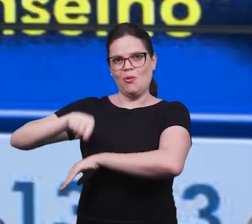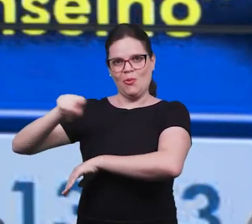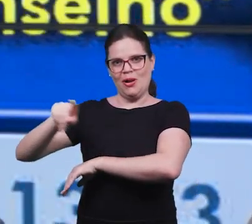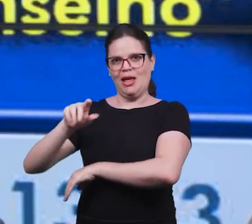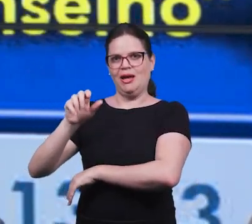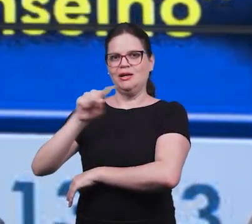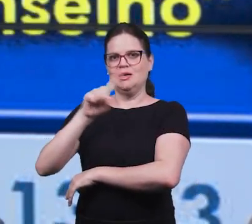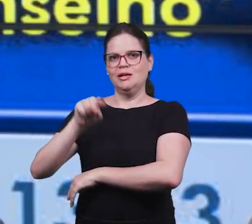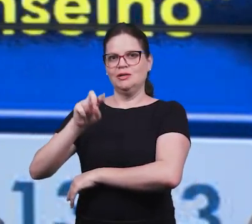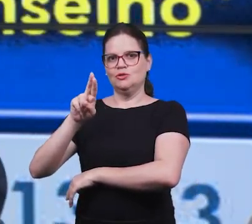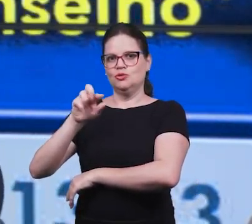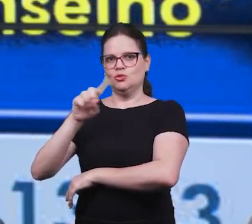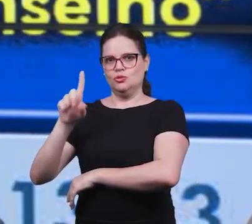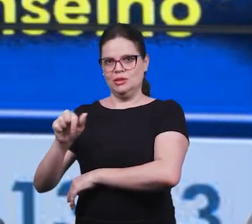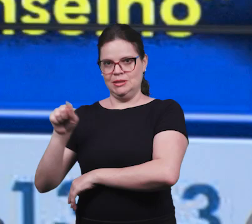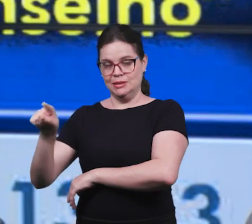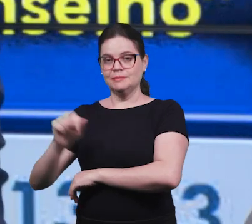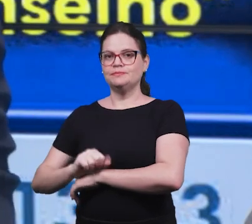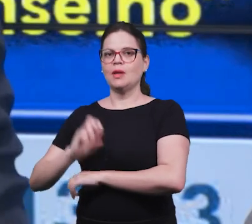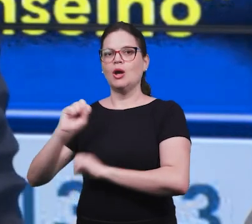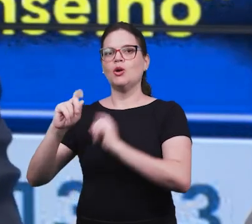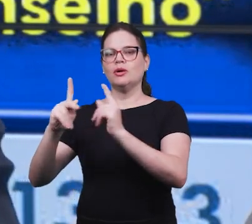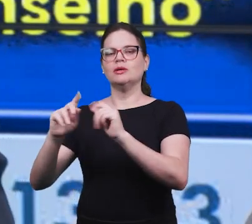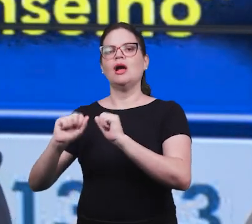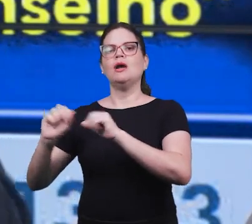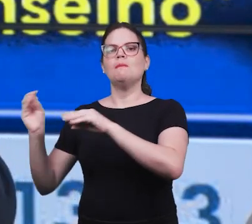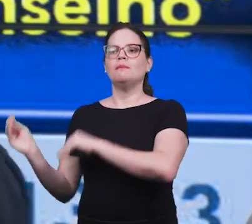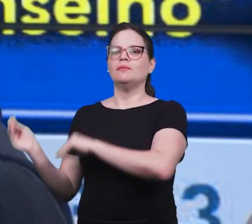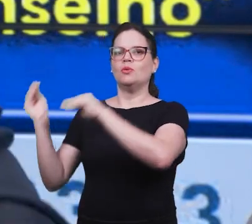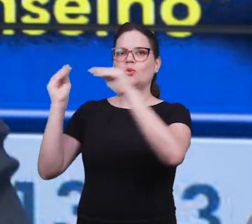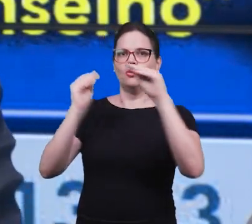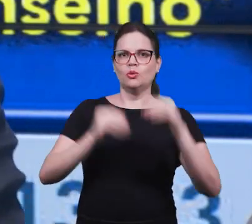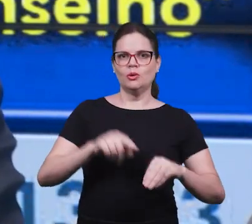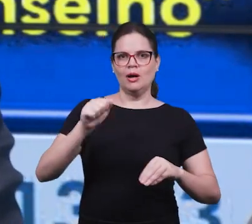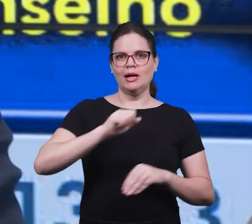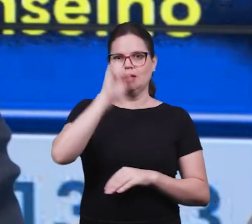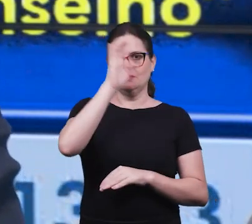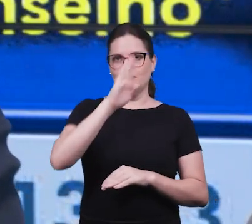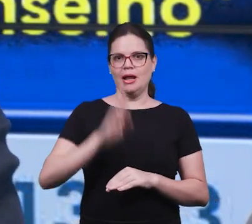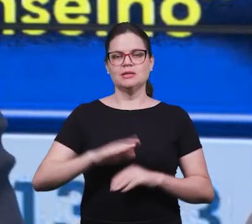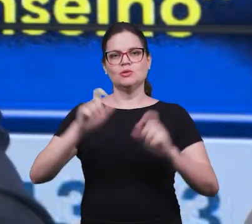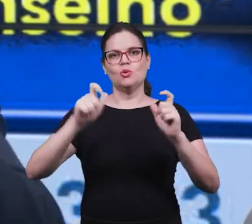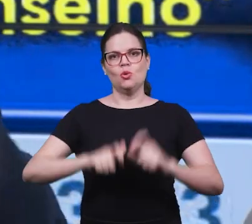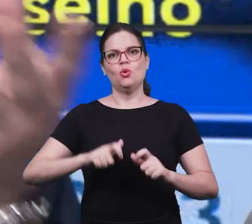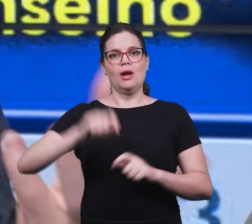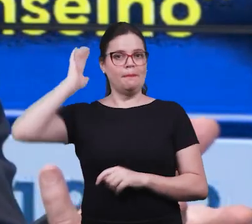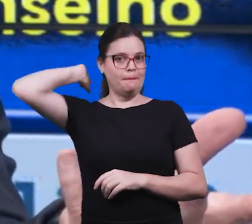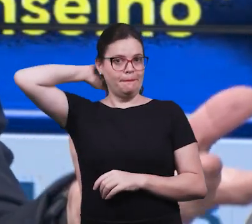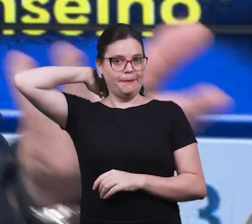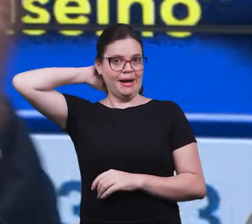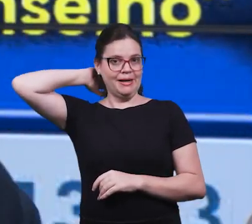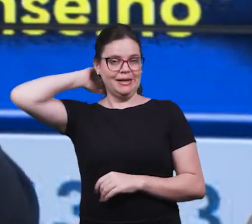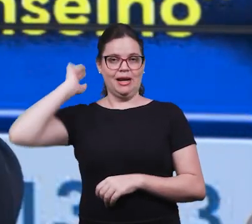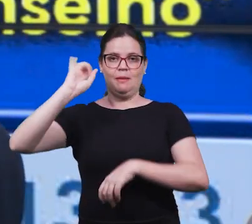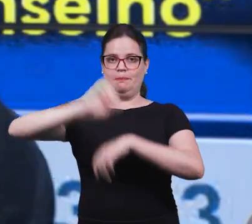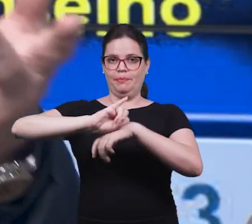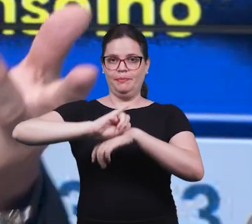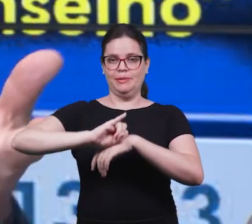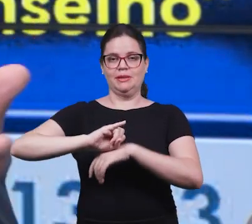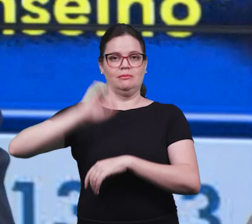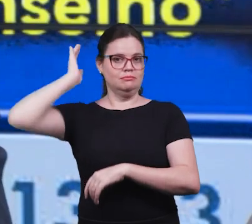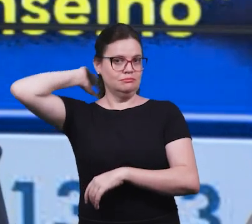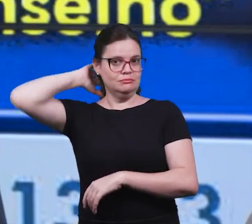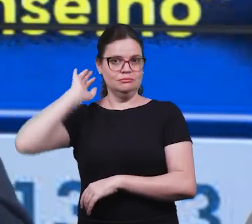eles vieram para o Brasil como batistas, moravam num porão no Brasil, lá em Belém do Pará. E aí entraram